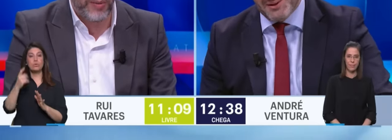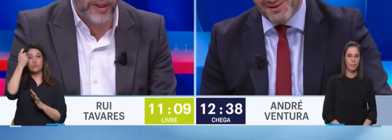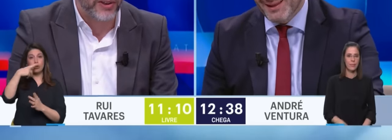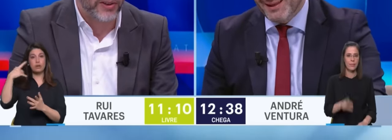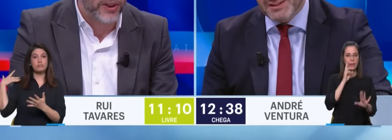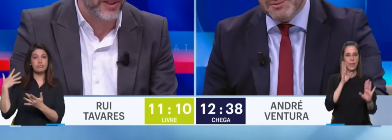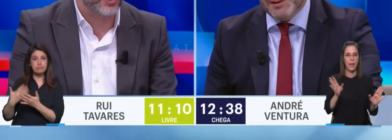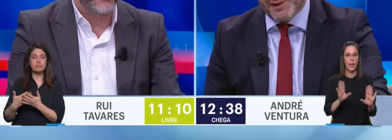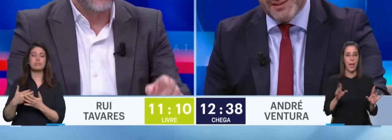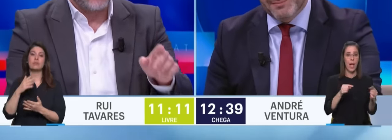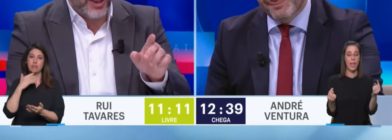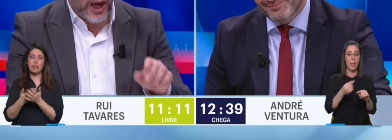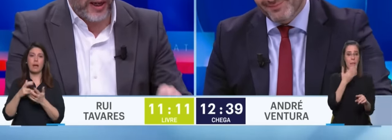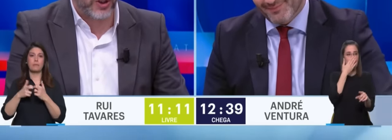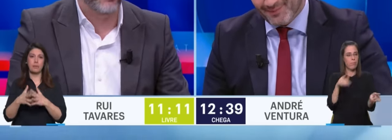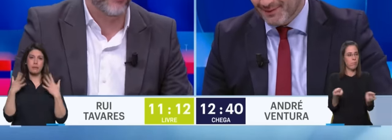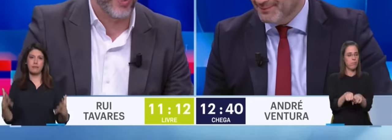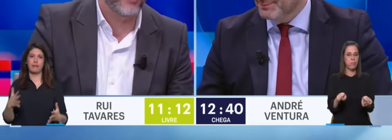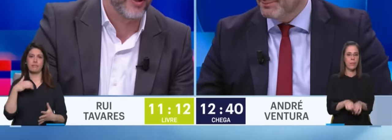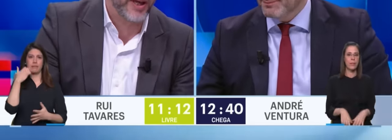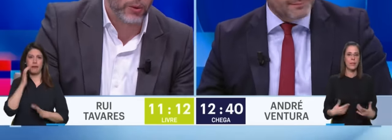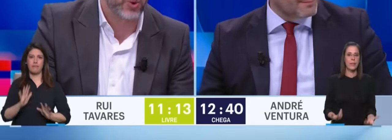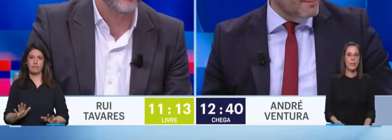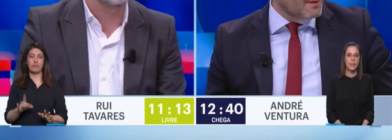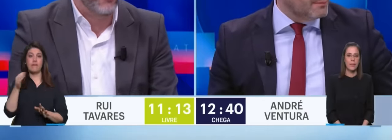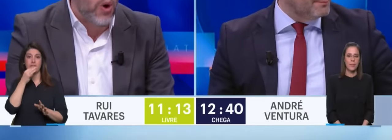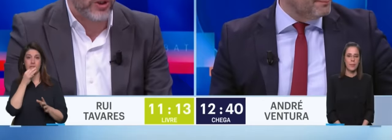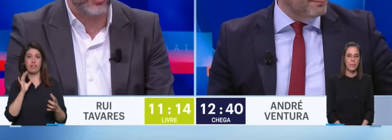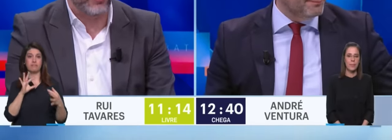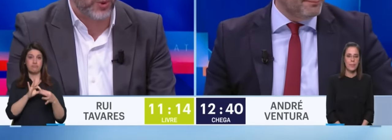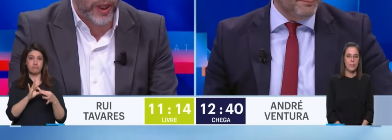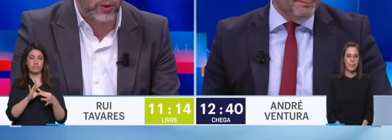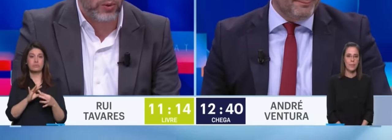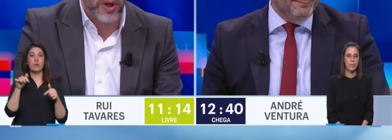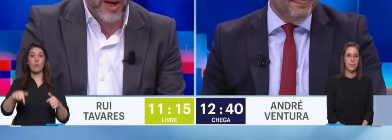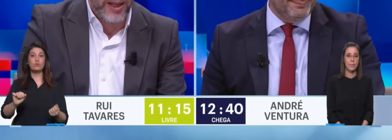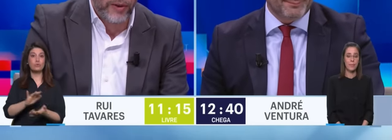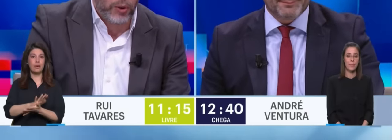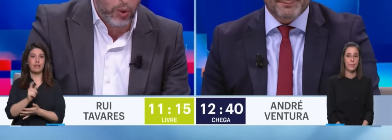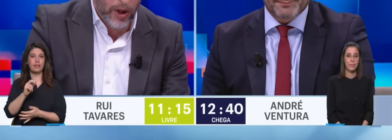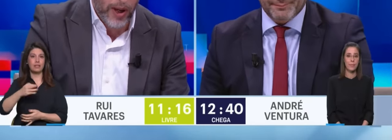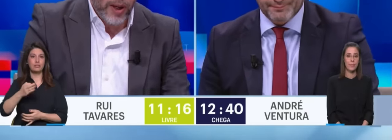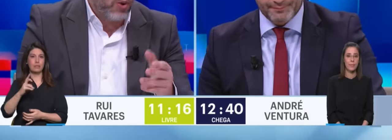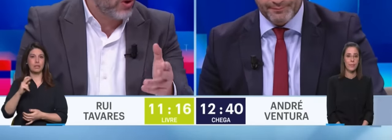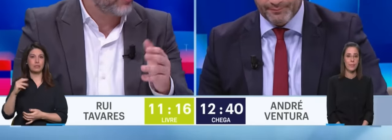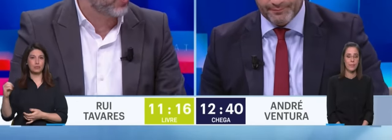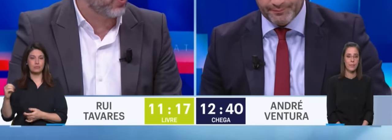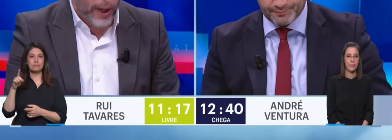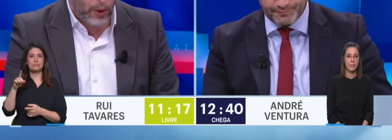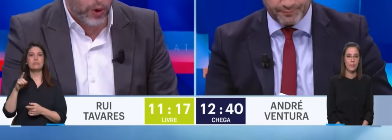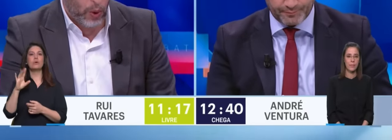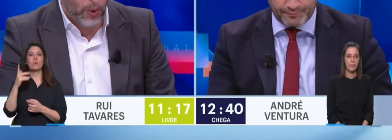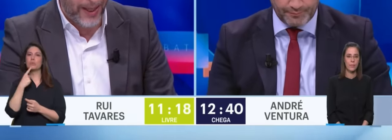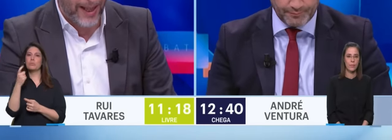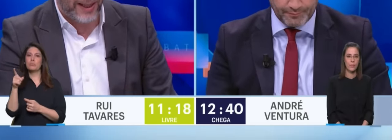foram mentiras Assassinas já que estamos a falar ainda hoje no exesso André Ventura quando lhe perguntam Qual